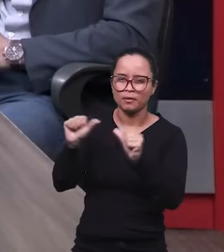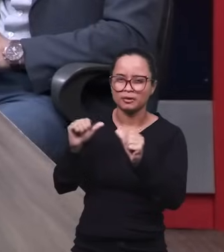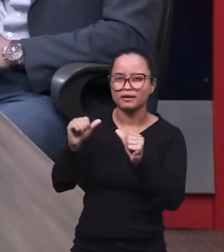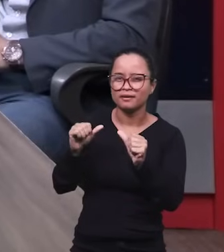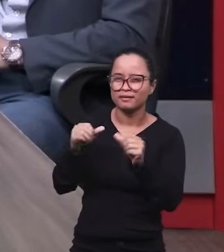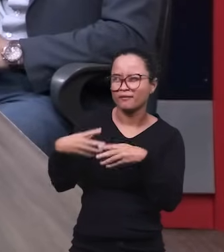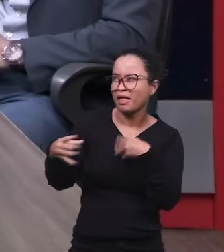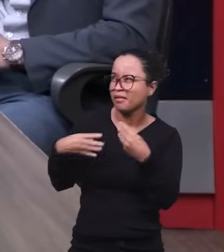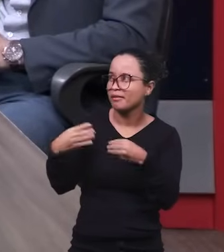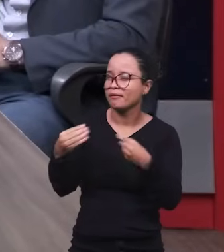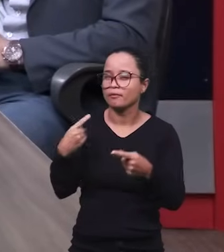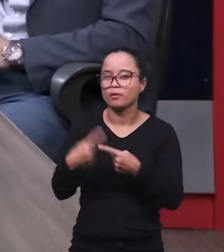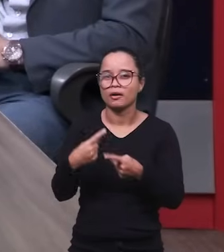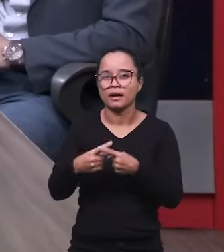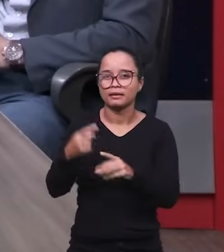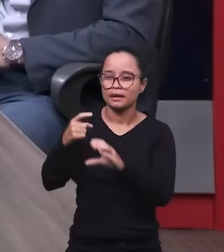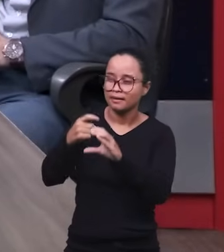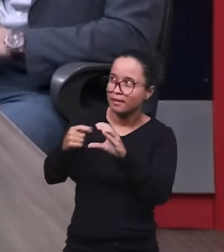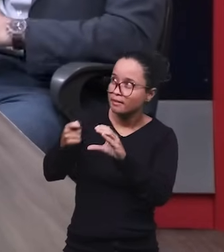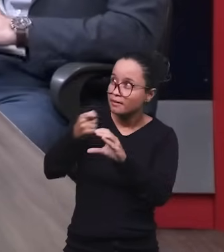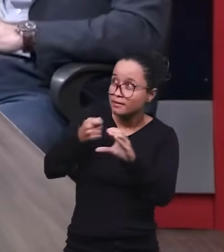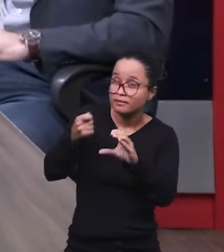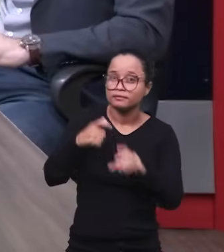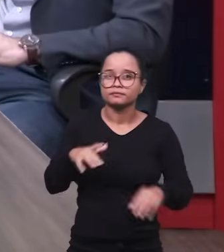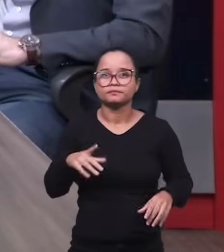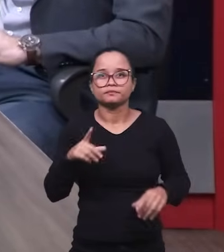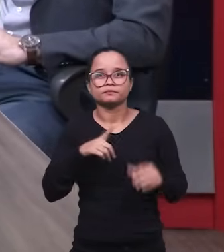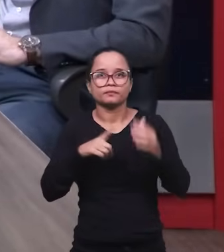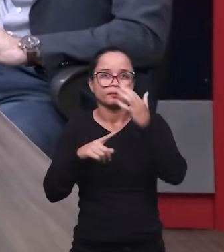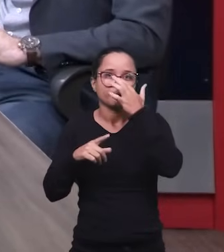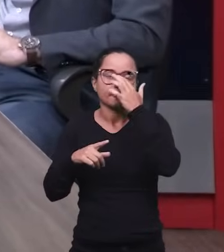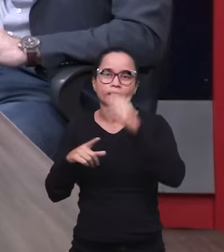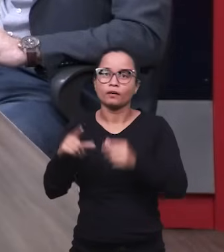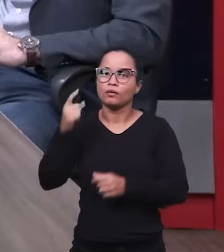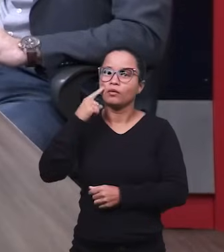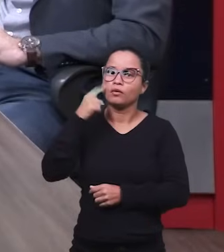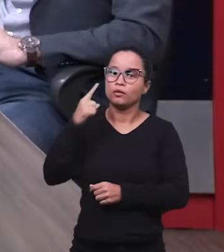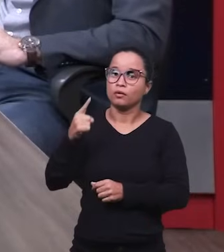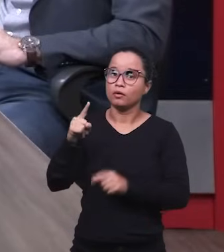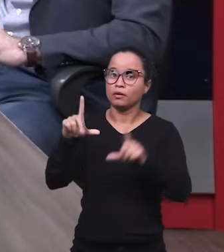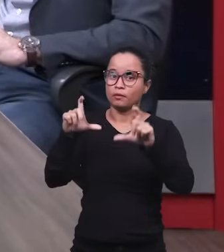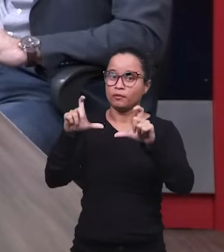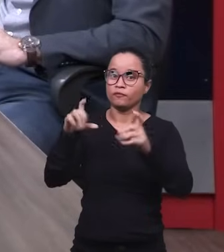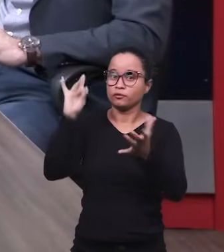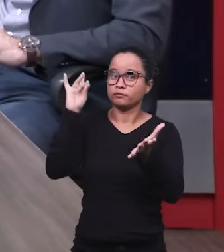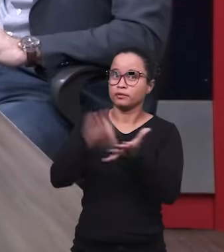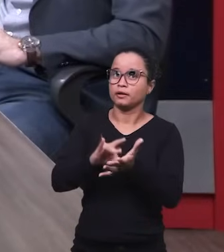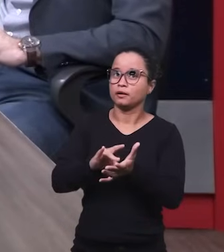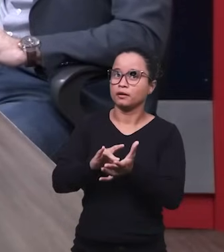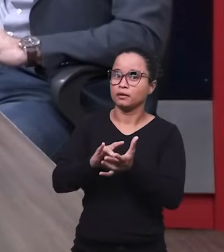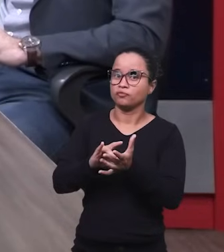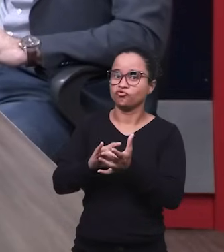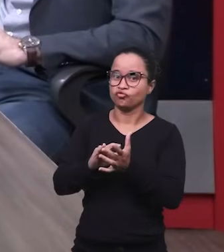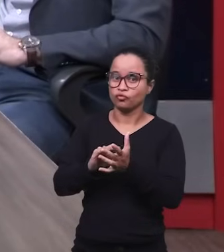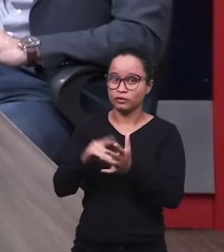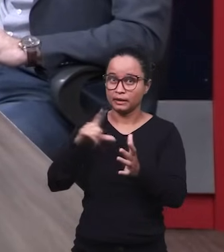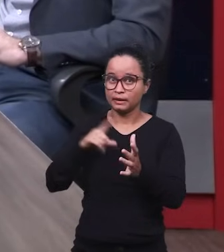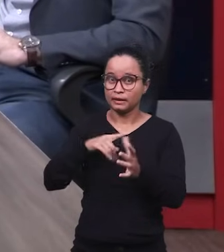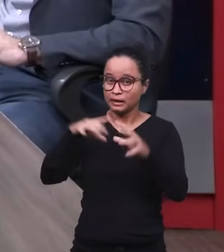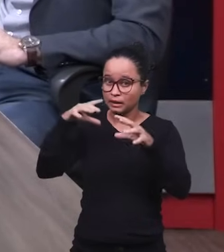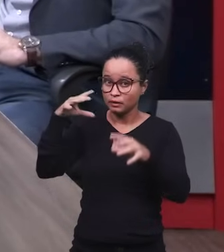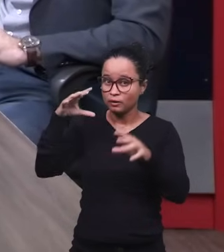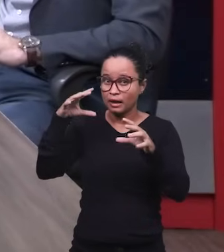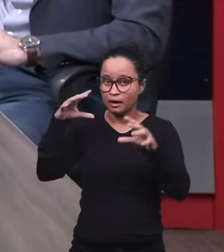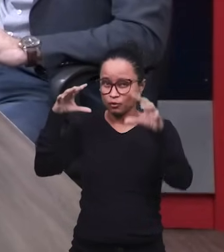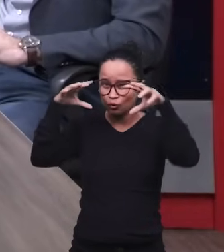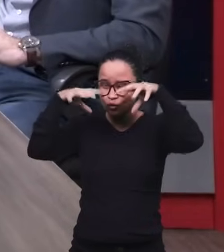gravitacional. E aí tem uma foto de um buraco negro, que é uma foto real de um buraco negro mesmo, que